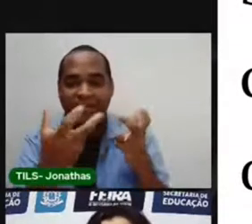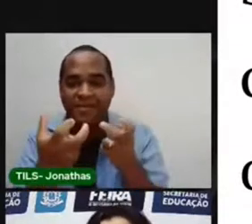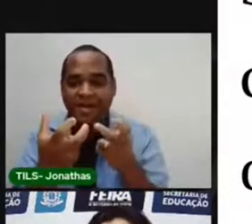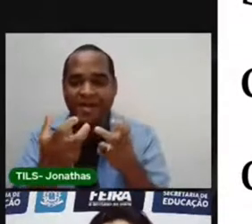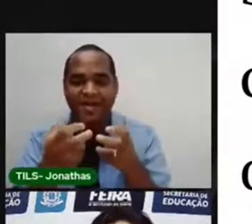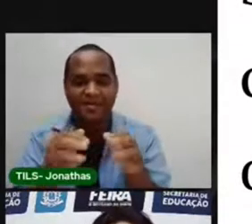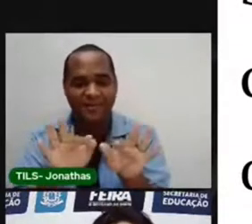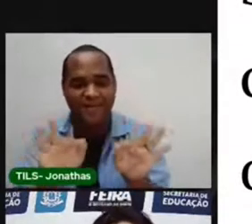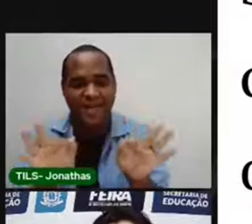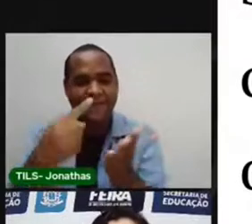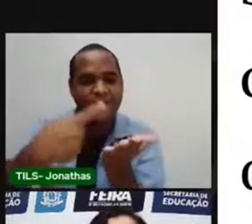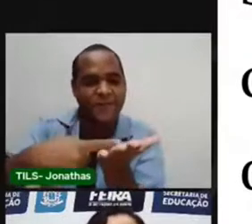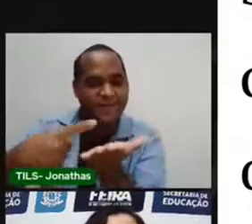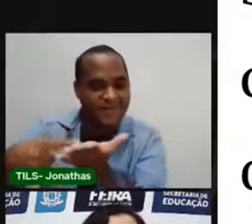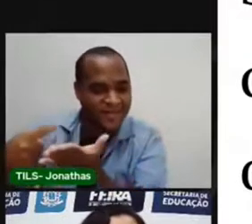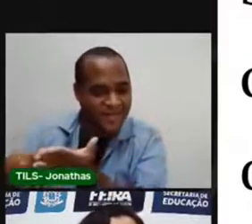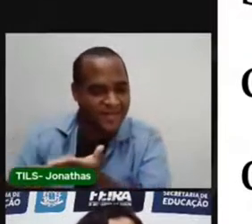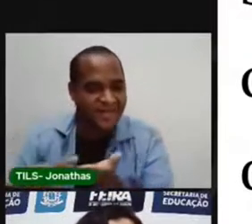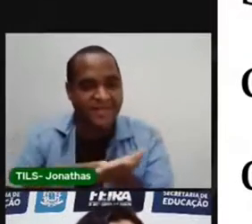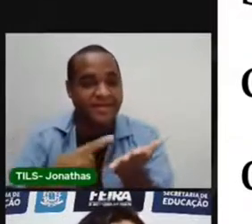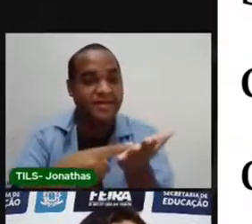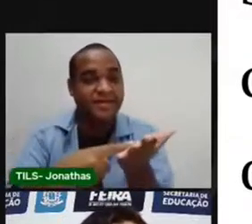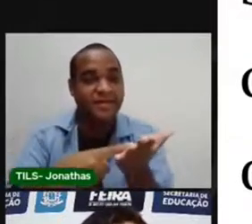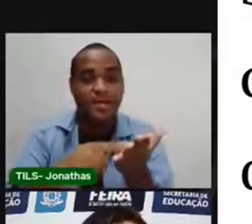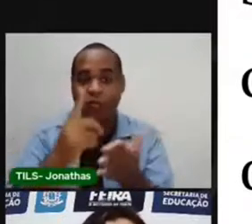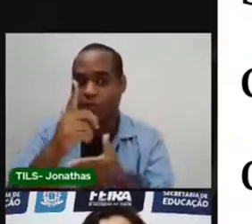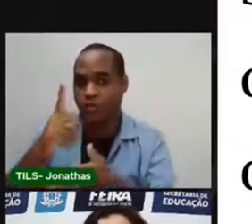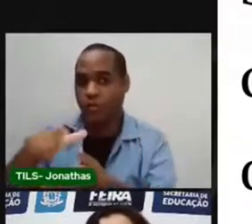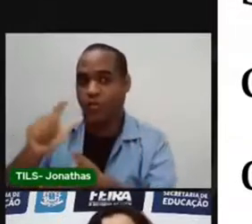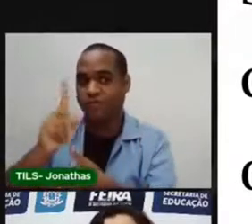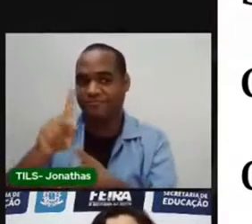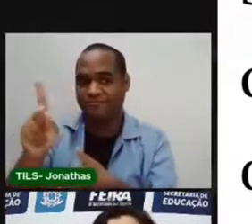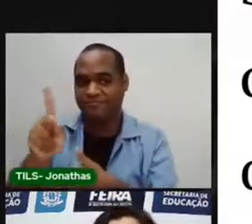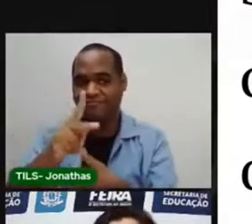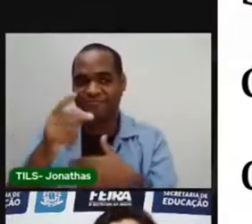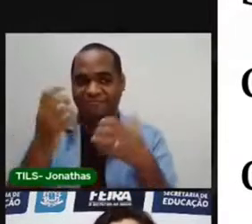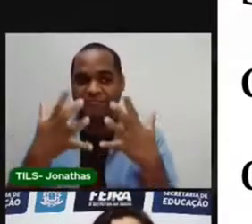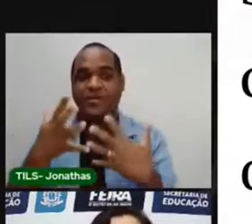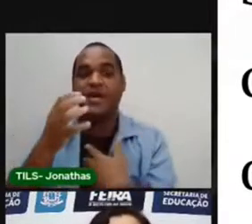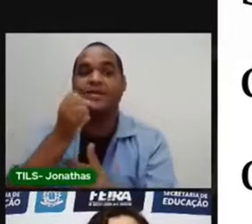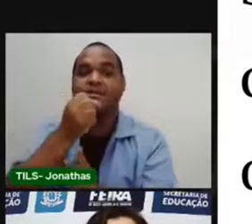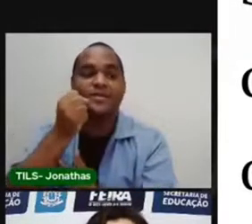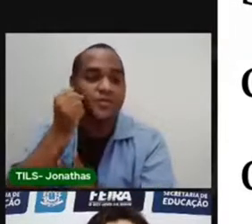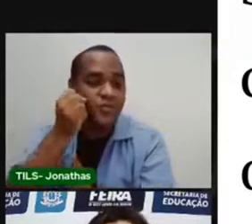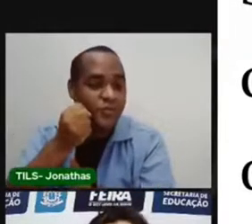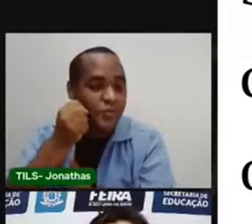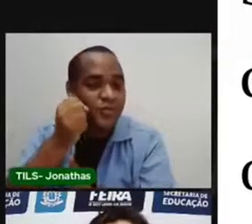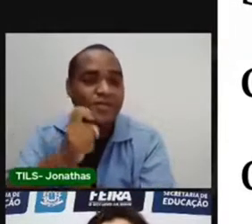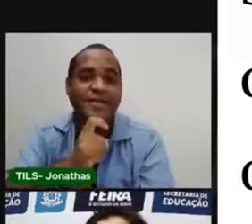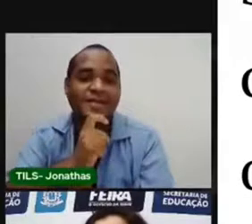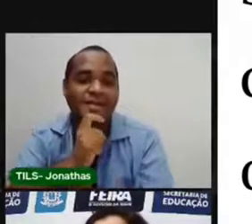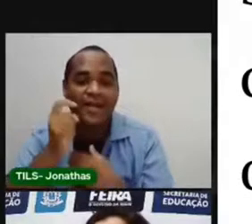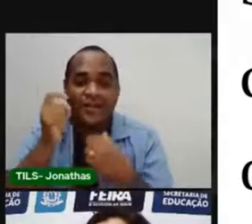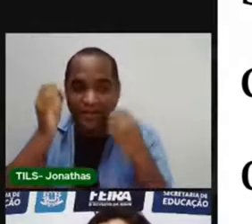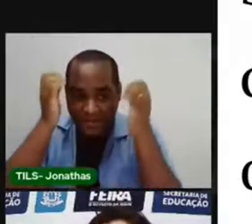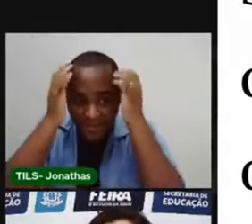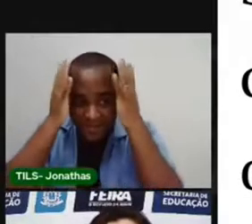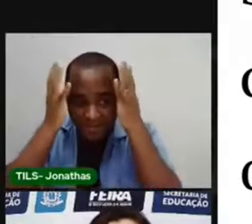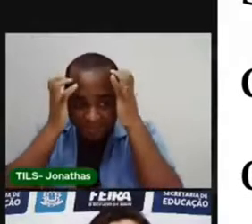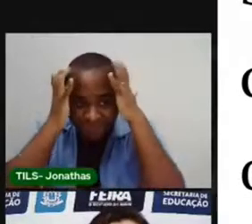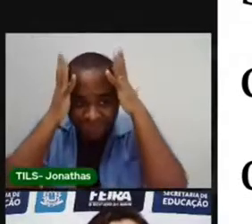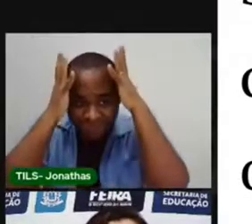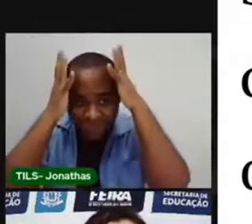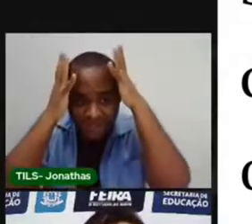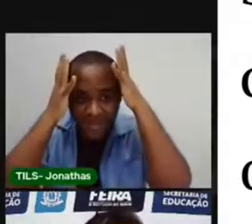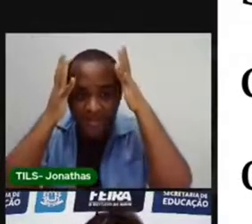rimas dessa parlenda. A prova é repetir. Suco gelado,